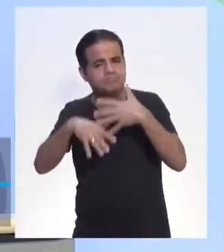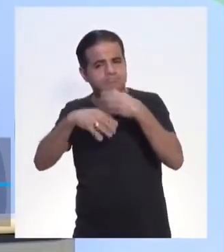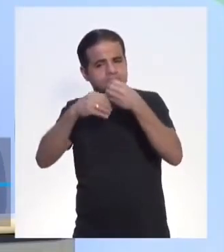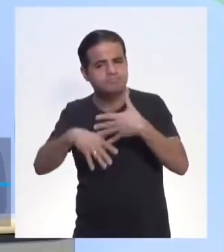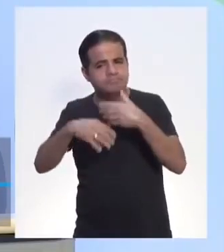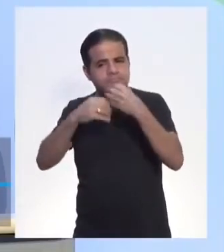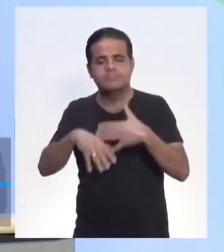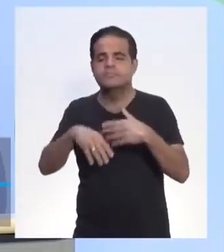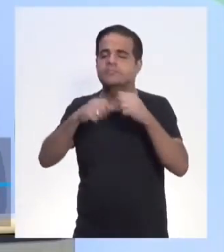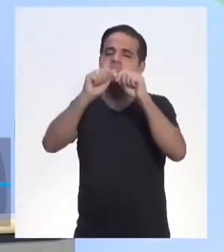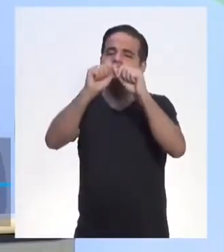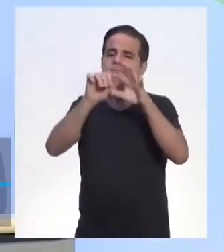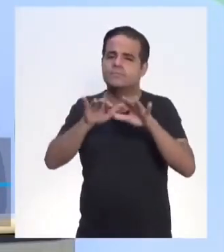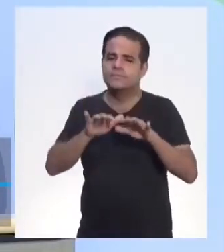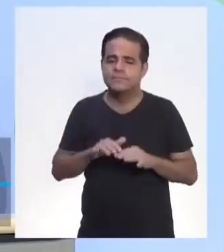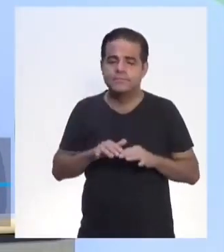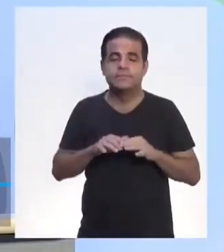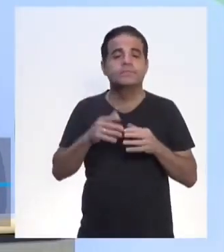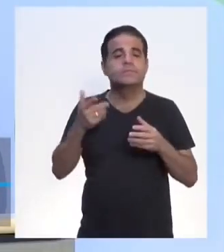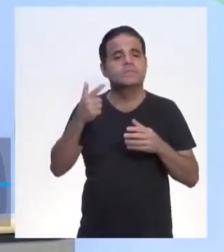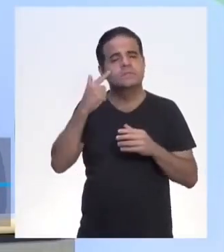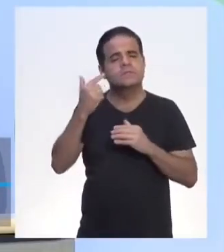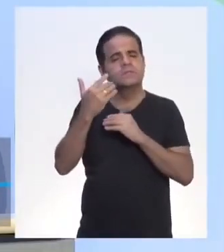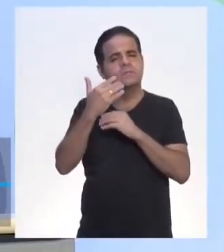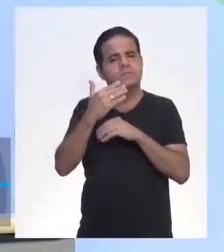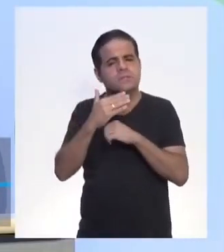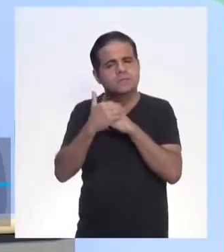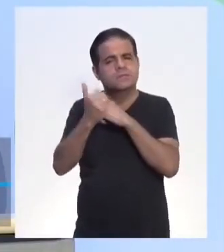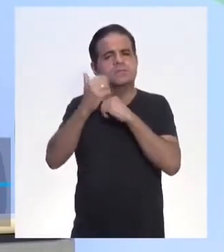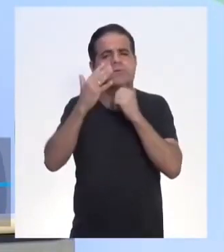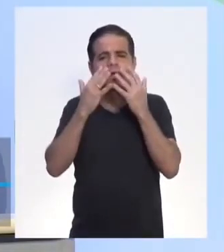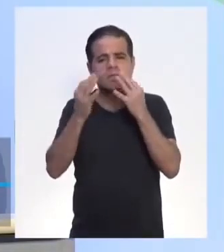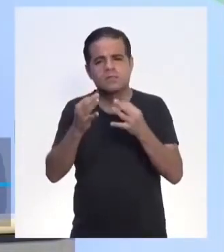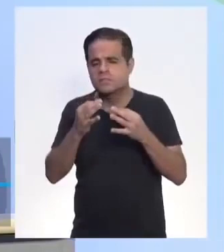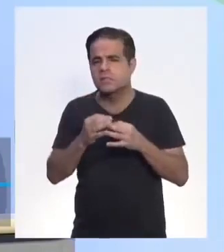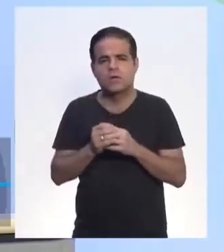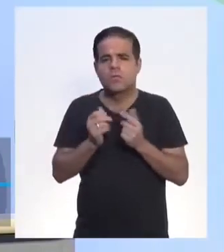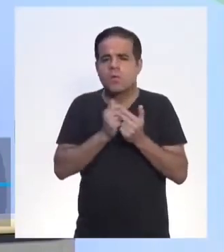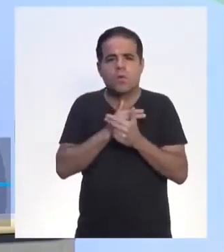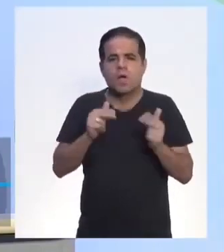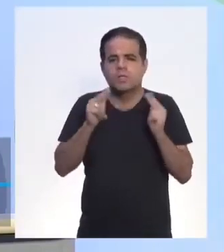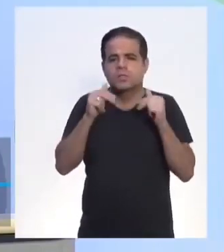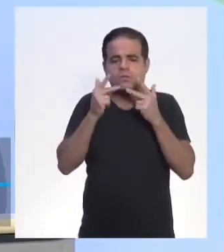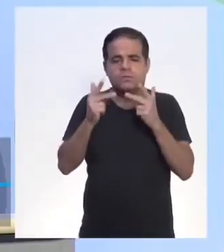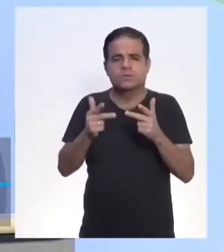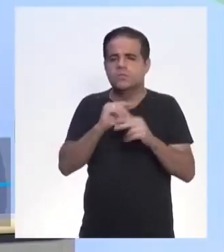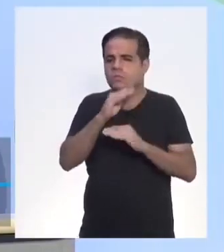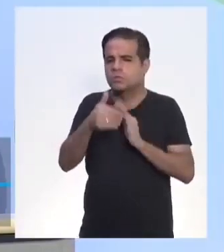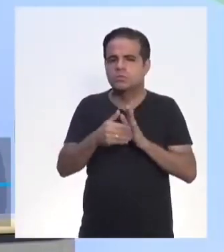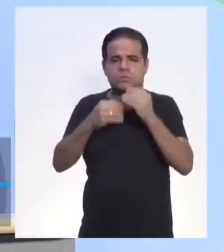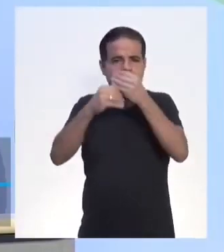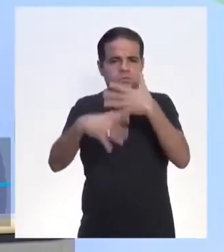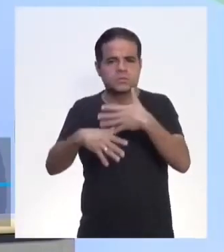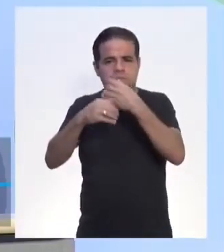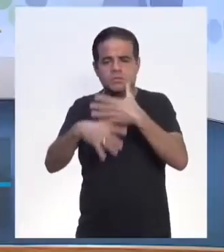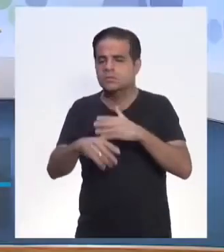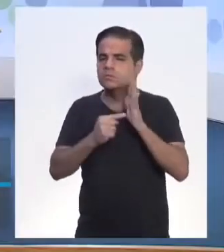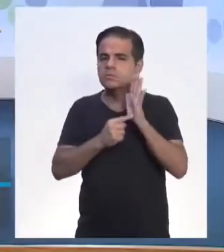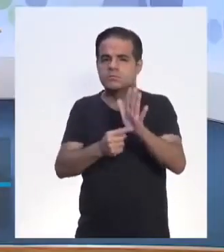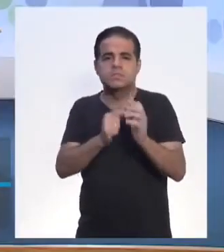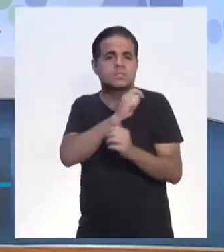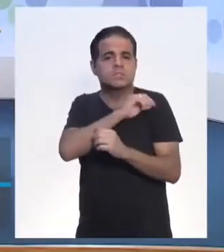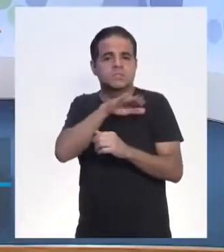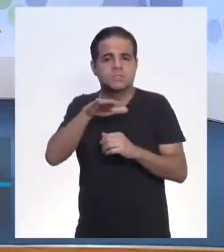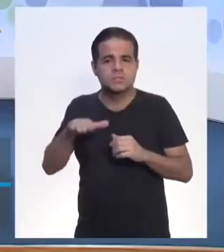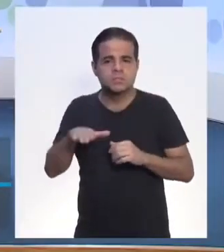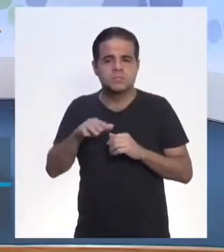trazendo novamente para eles, e aí me chamou a atenção que toda vez, eu nunca falei, mas todo o chat aparecem alunos da